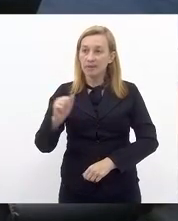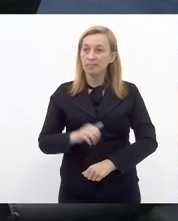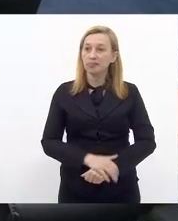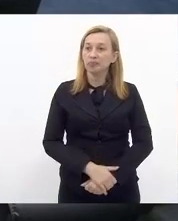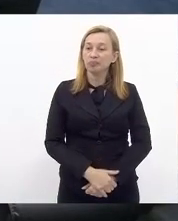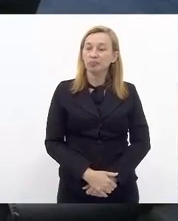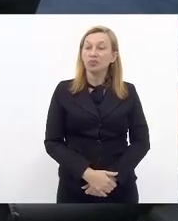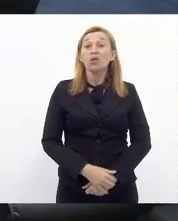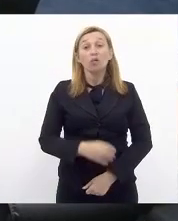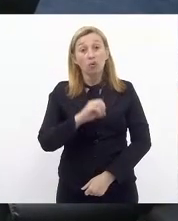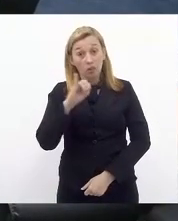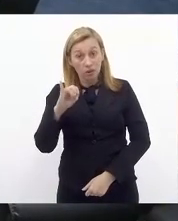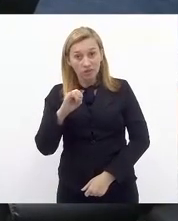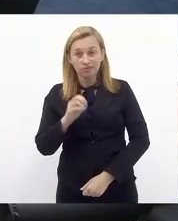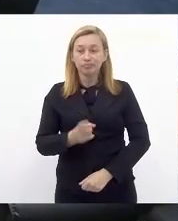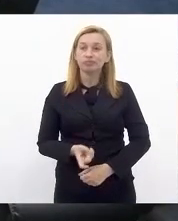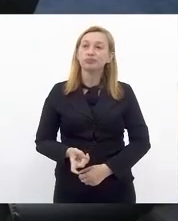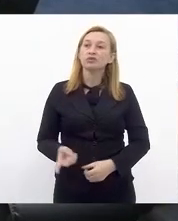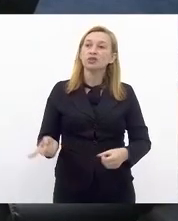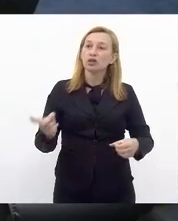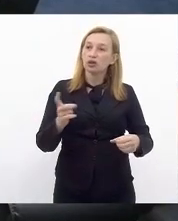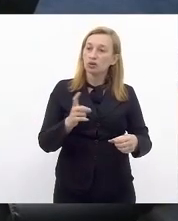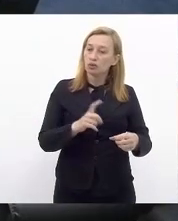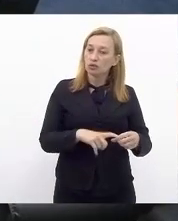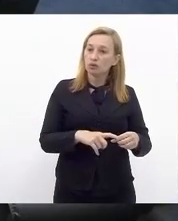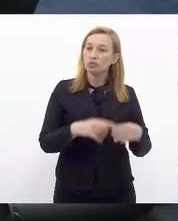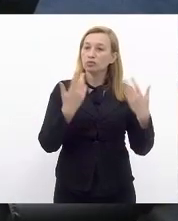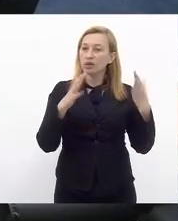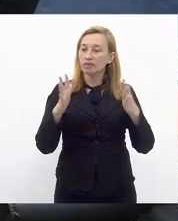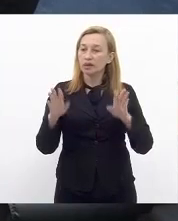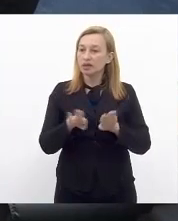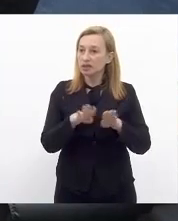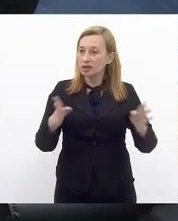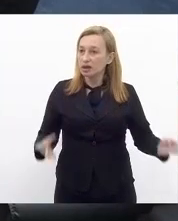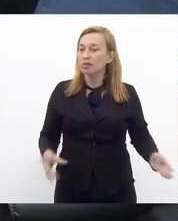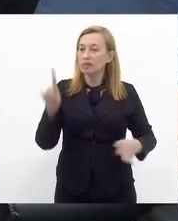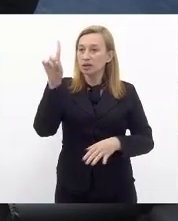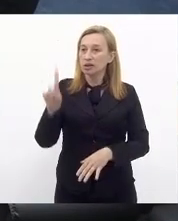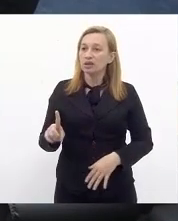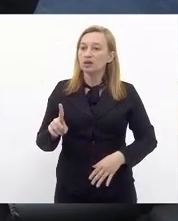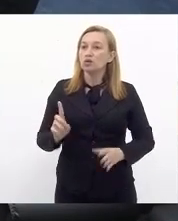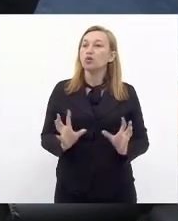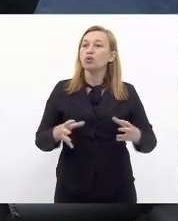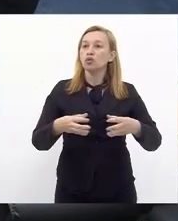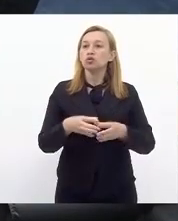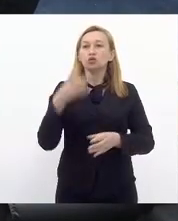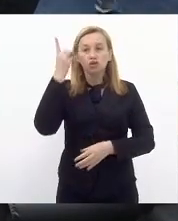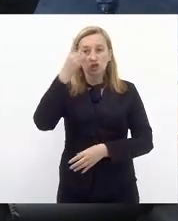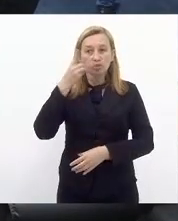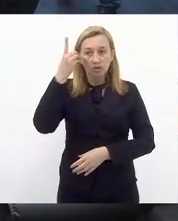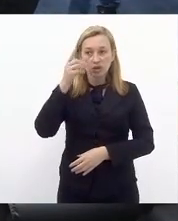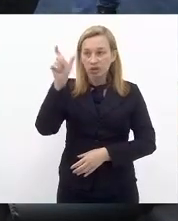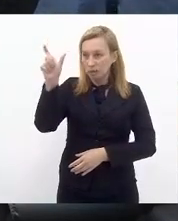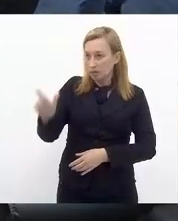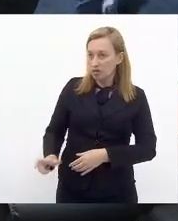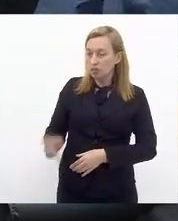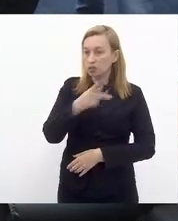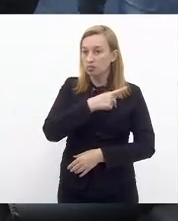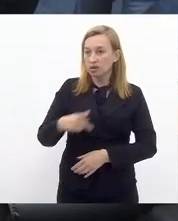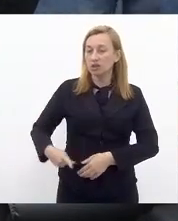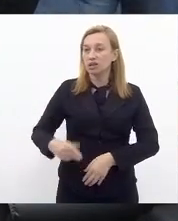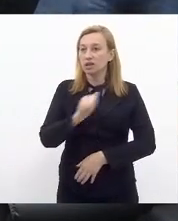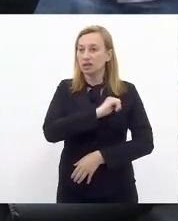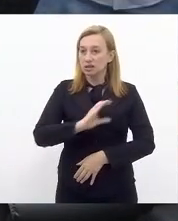E lá eu renovo meus cumprimentos a mesa vou me permitir cumprimentar o conjunto de Deputados na pessoa do presidente